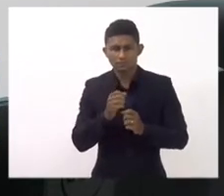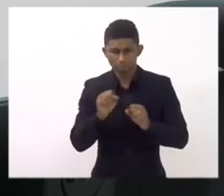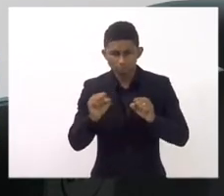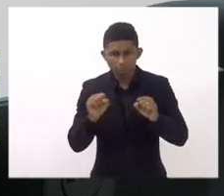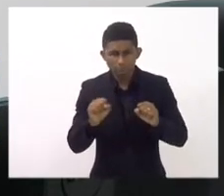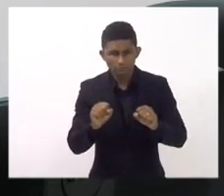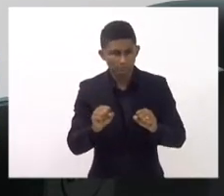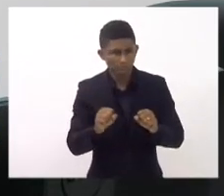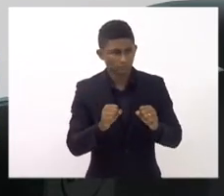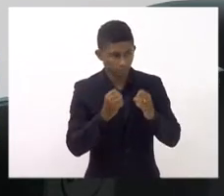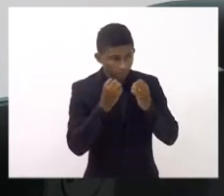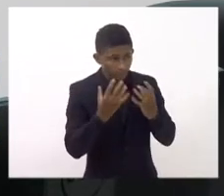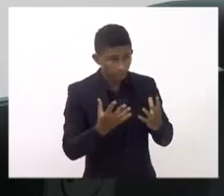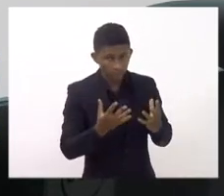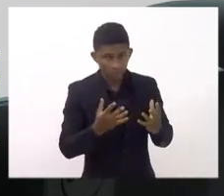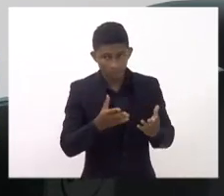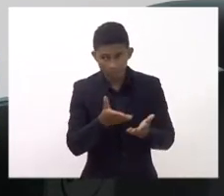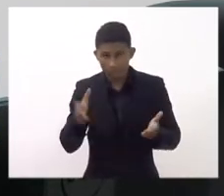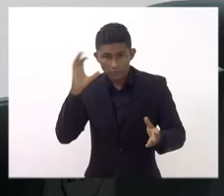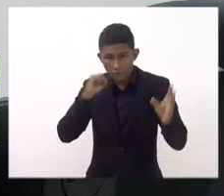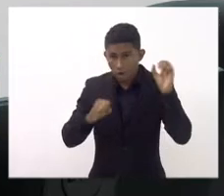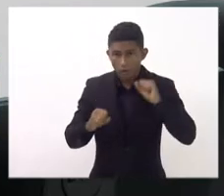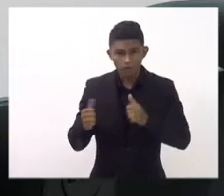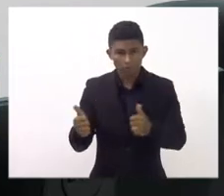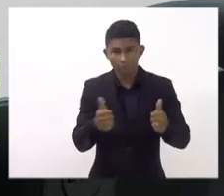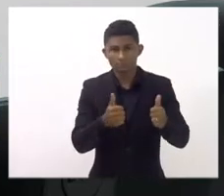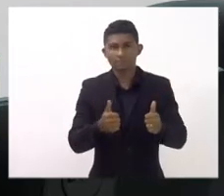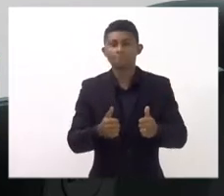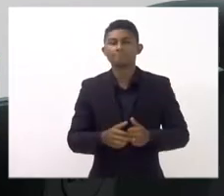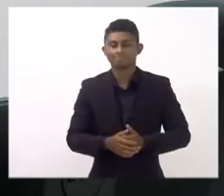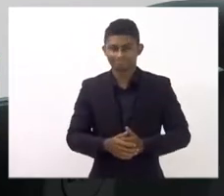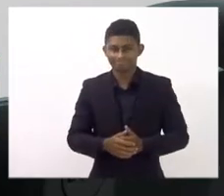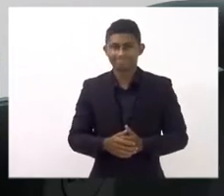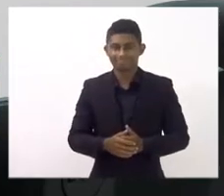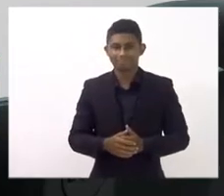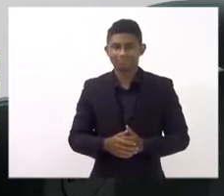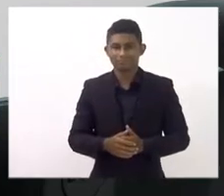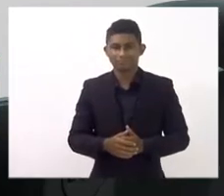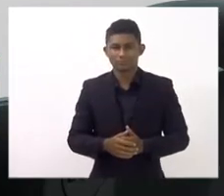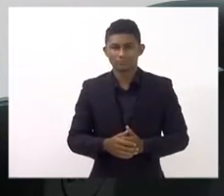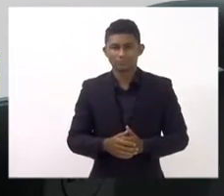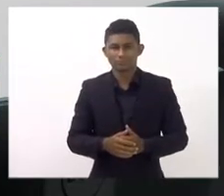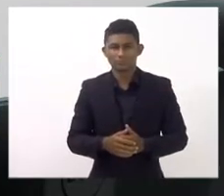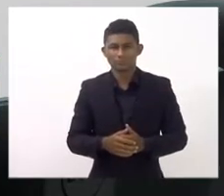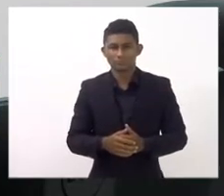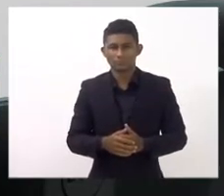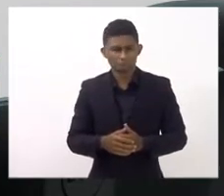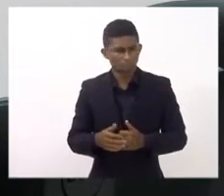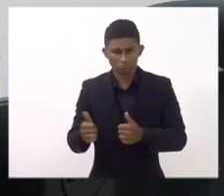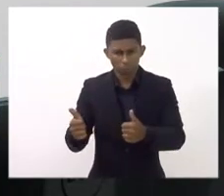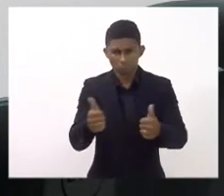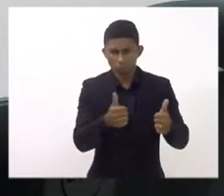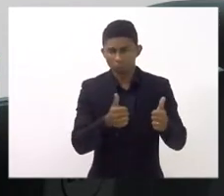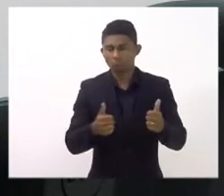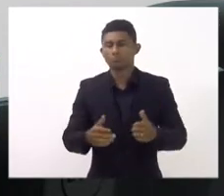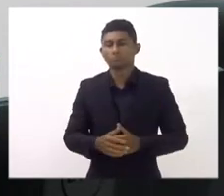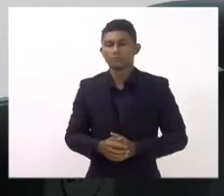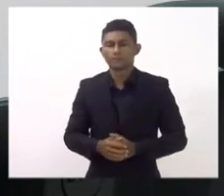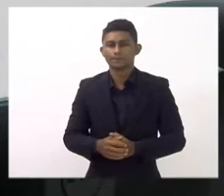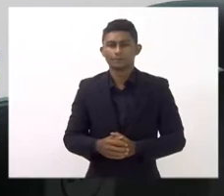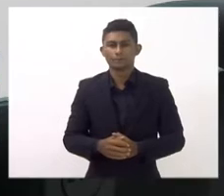Tá bom assim? Estão ouvindo? Acho que sim. Estão ouvindo bem o que a Ana está falando? Posso tirar também daqui. Estão ouvindo bem.